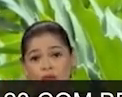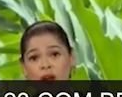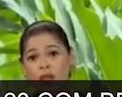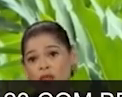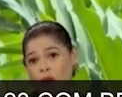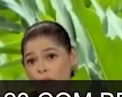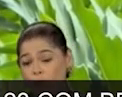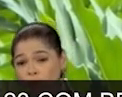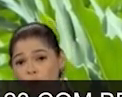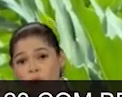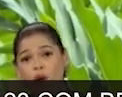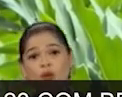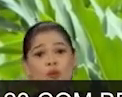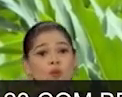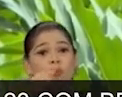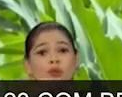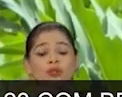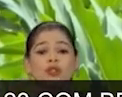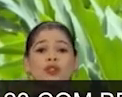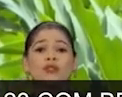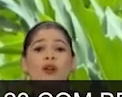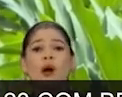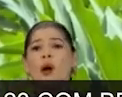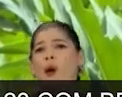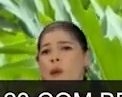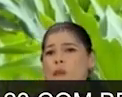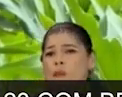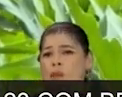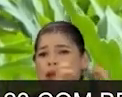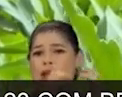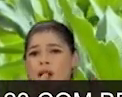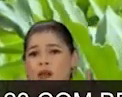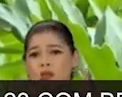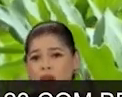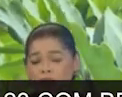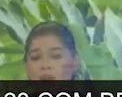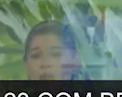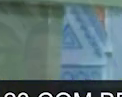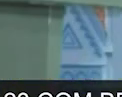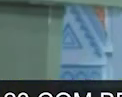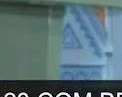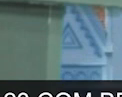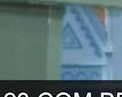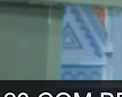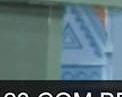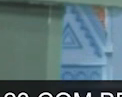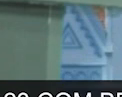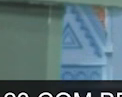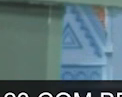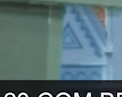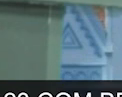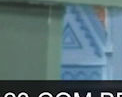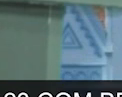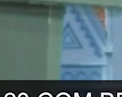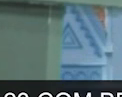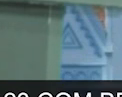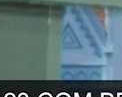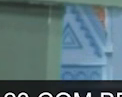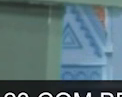feminicídios. E entre os motivos estão brigas e términos de relacionamento. Pois é, algo que